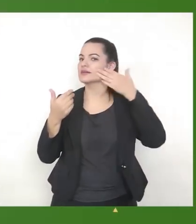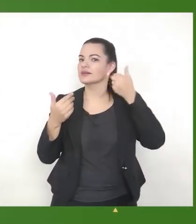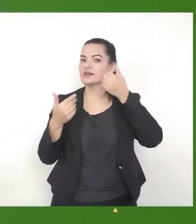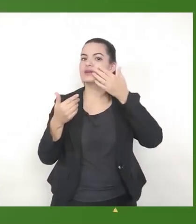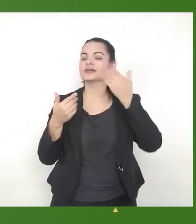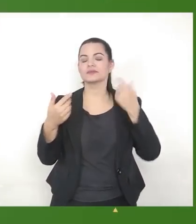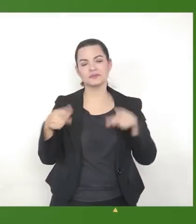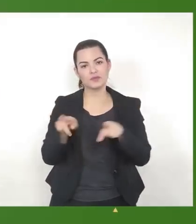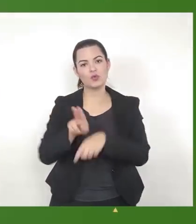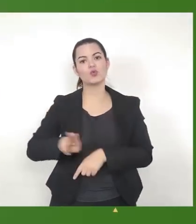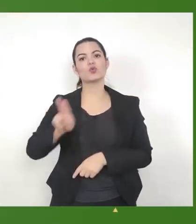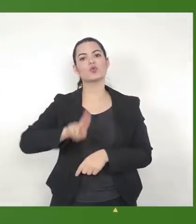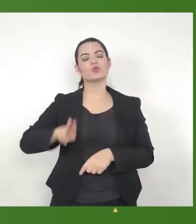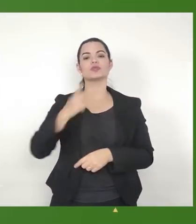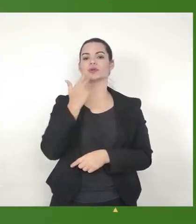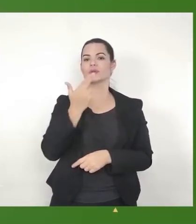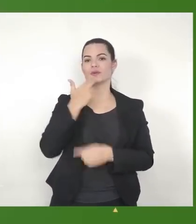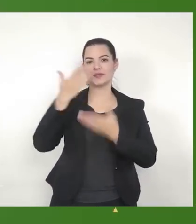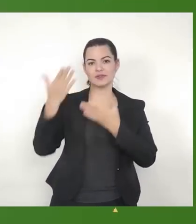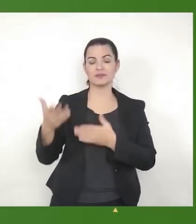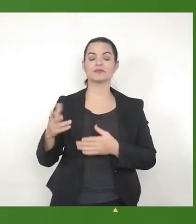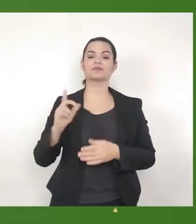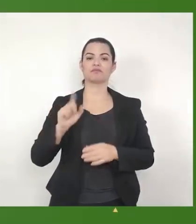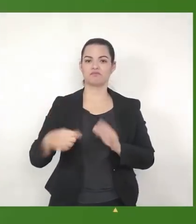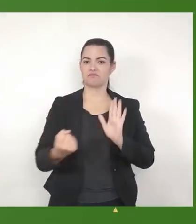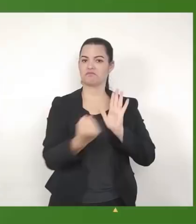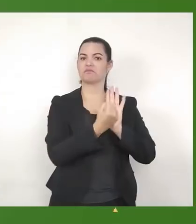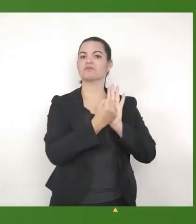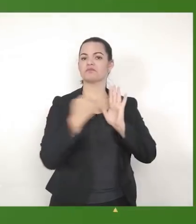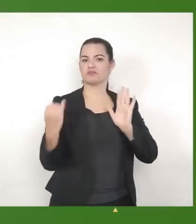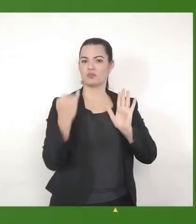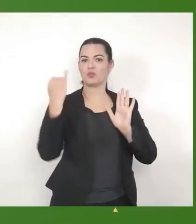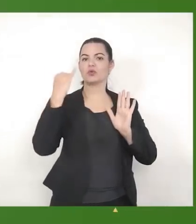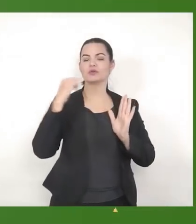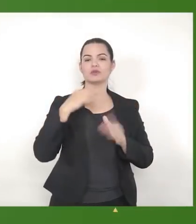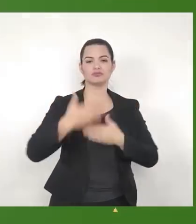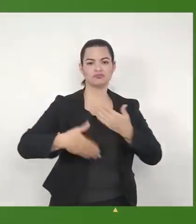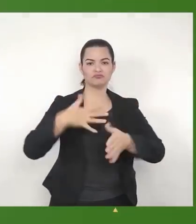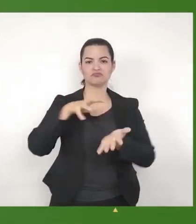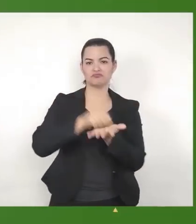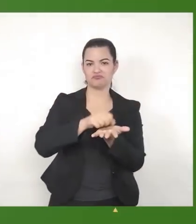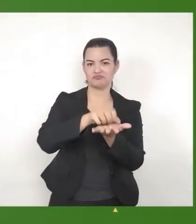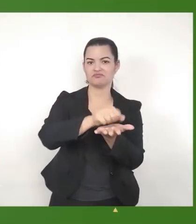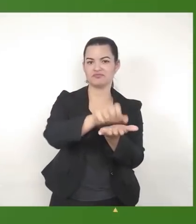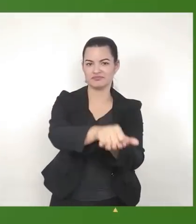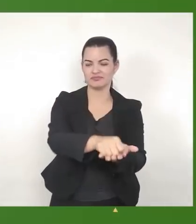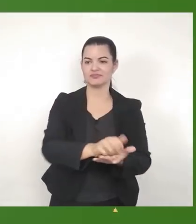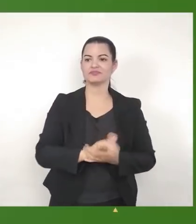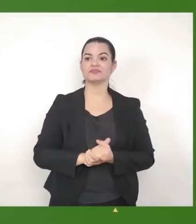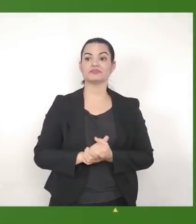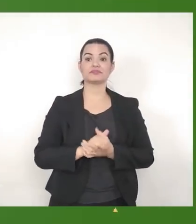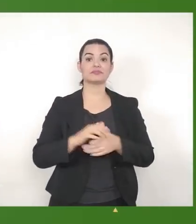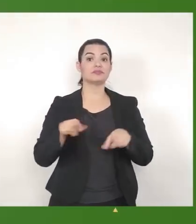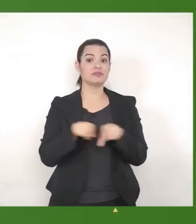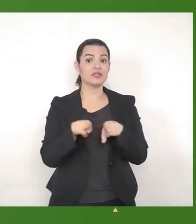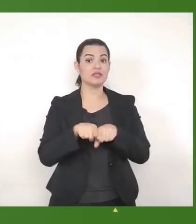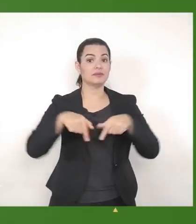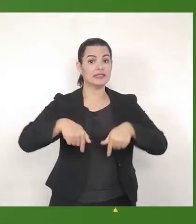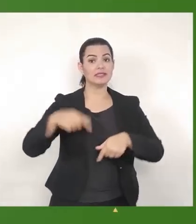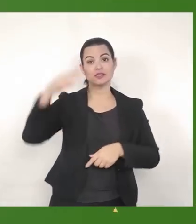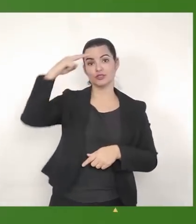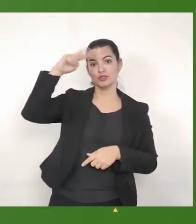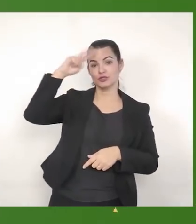marco importante aí desse processo de colonização. Nós temos também nessa